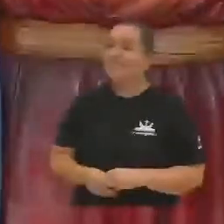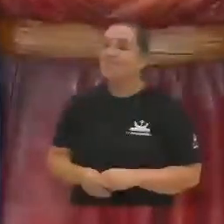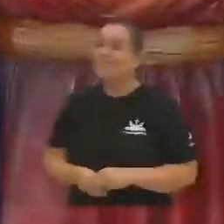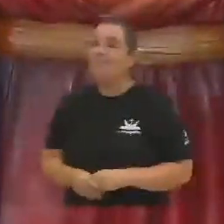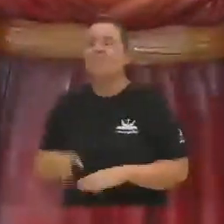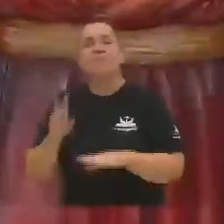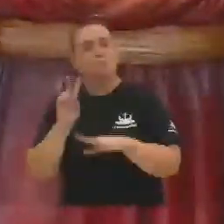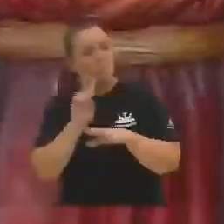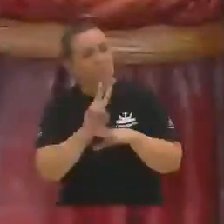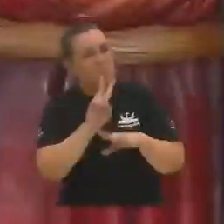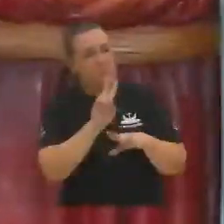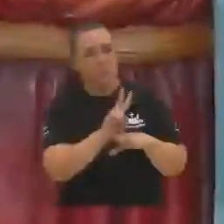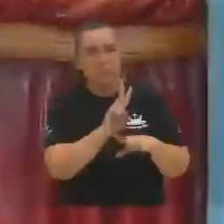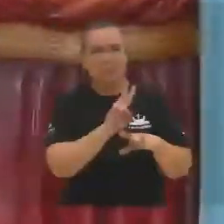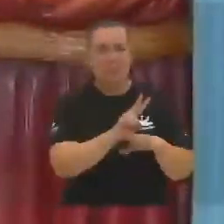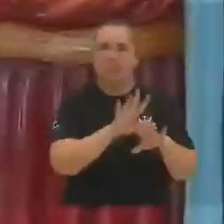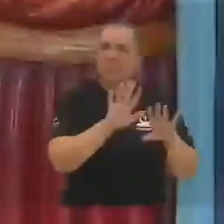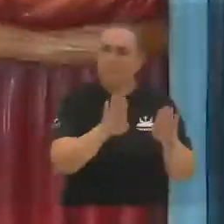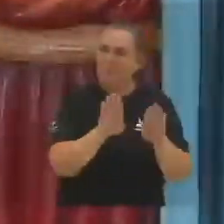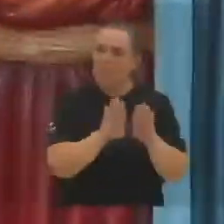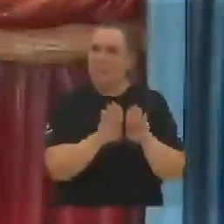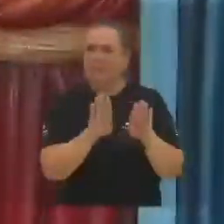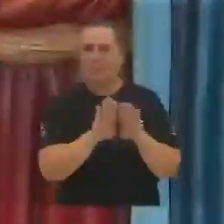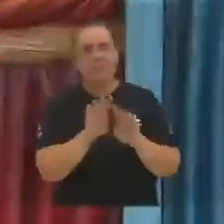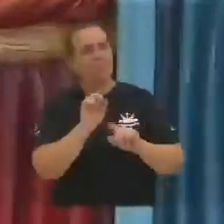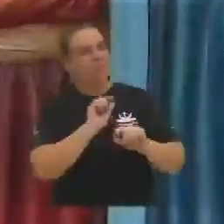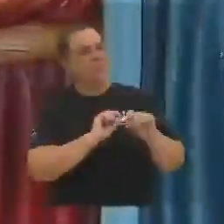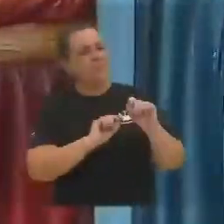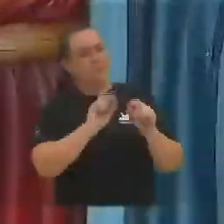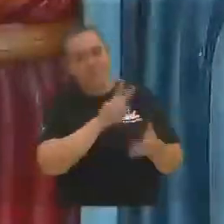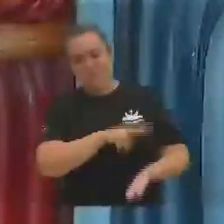protegei-a e ao rebento que